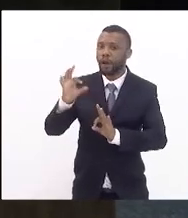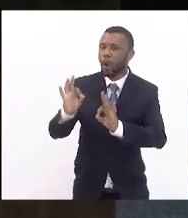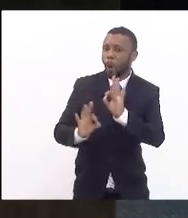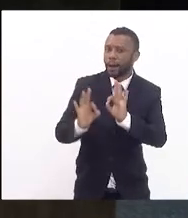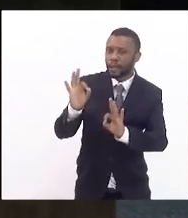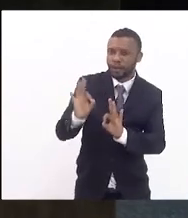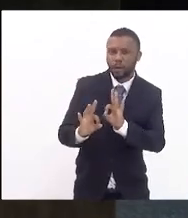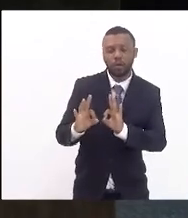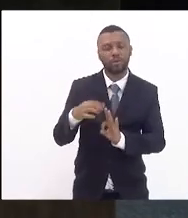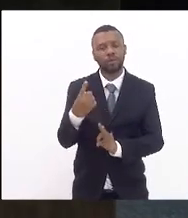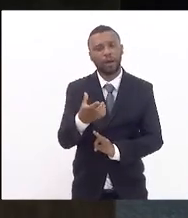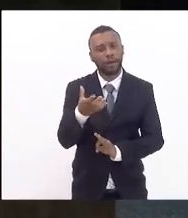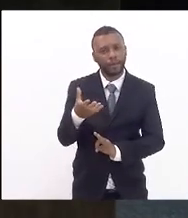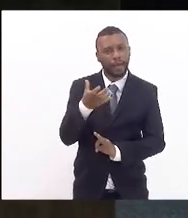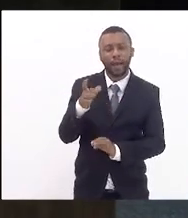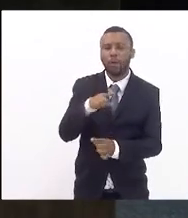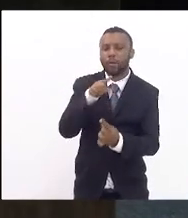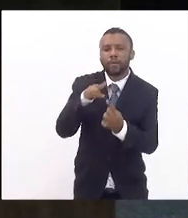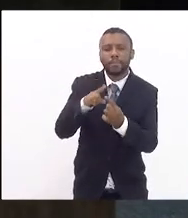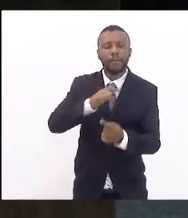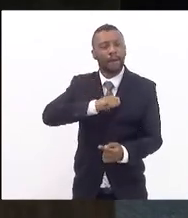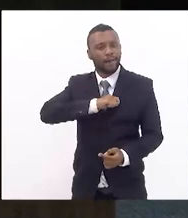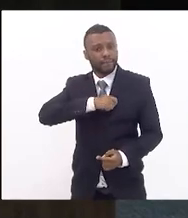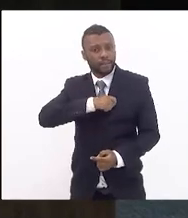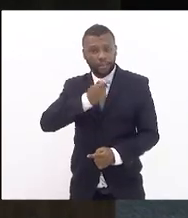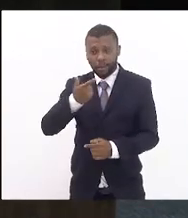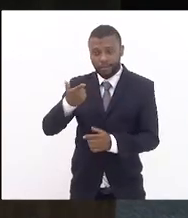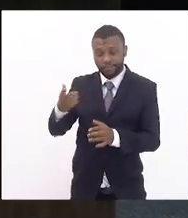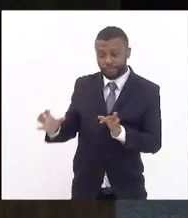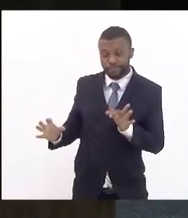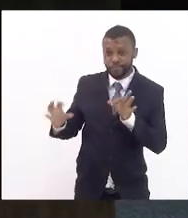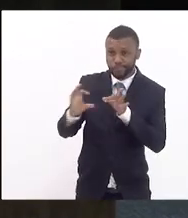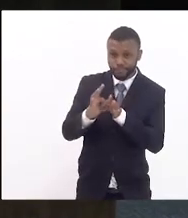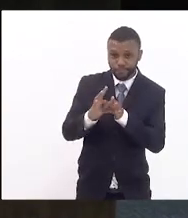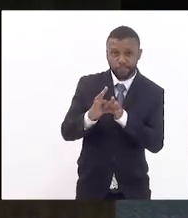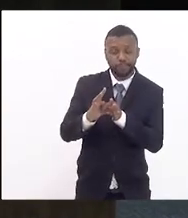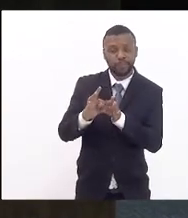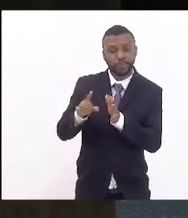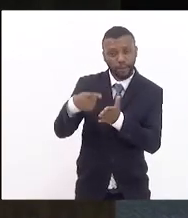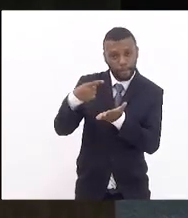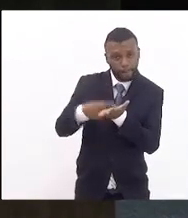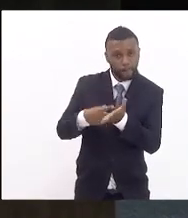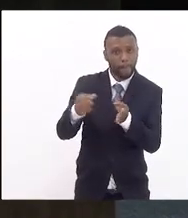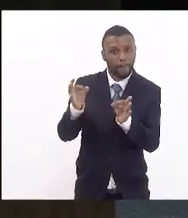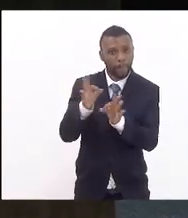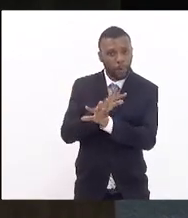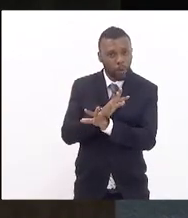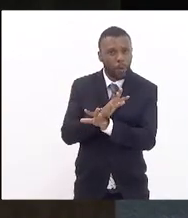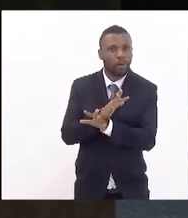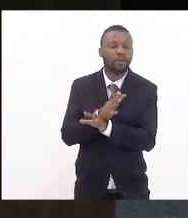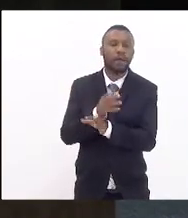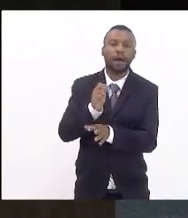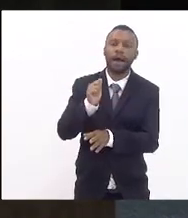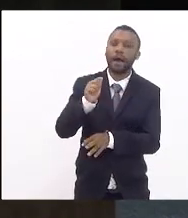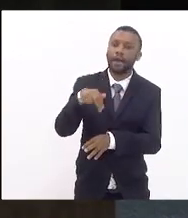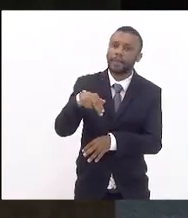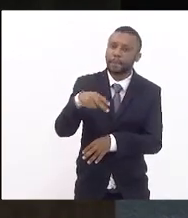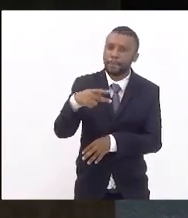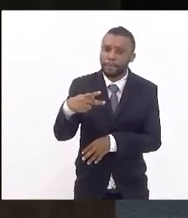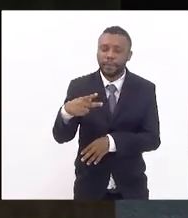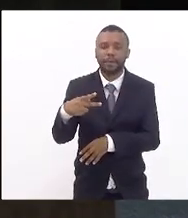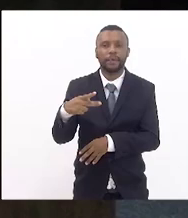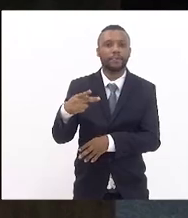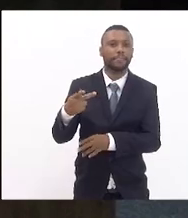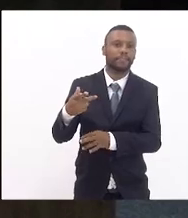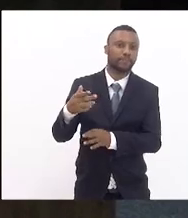fazer para fiscalizar, a partir do convênio celebrado, o Fazenda, ANP